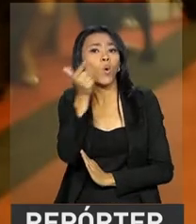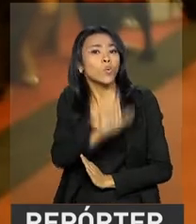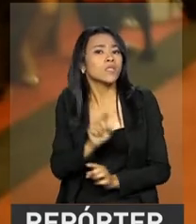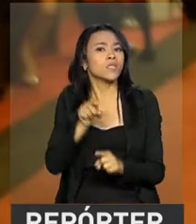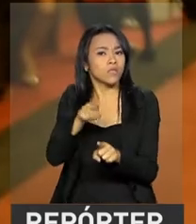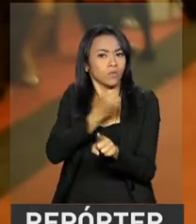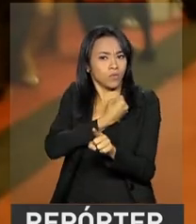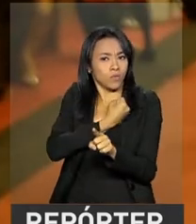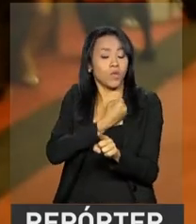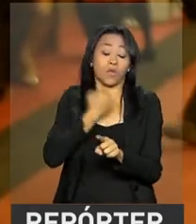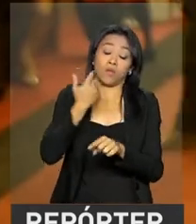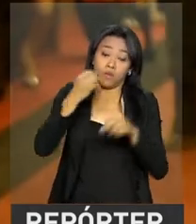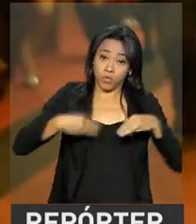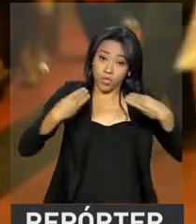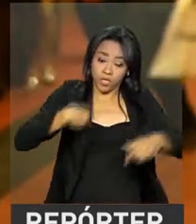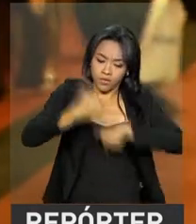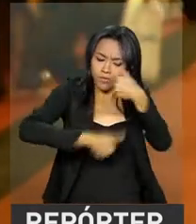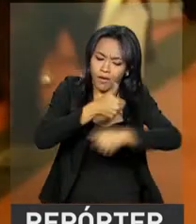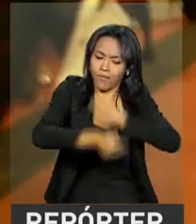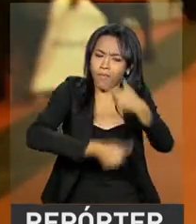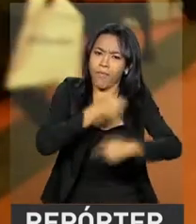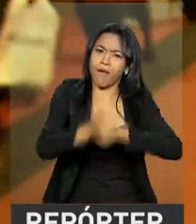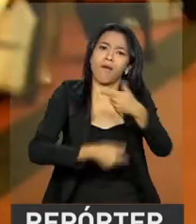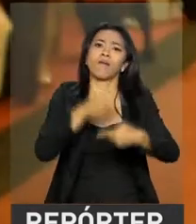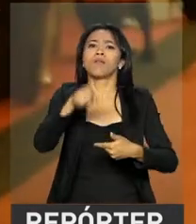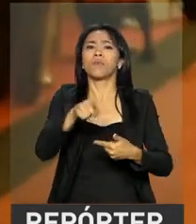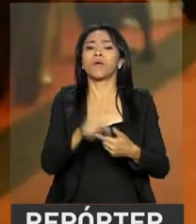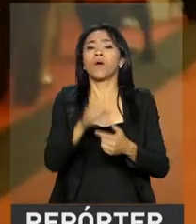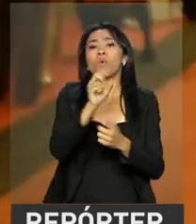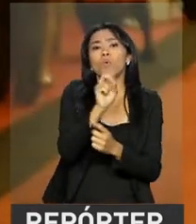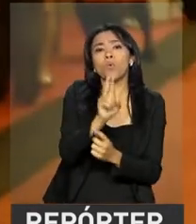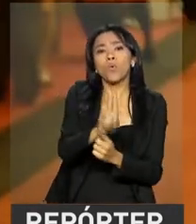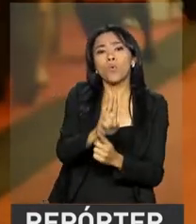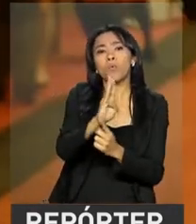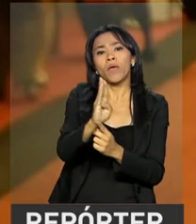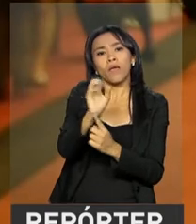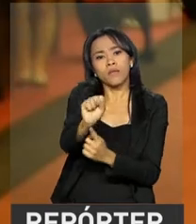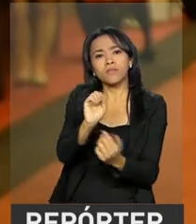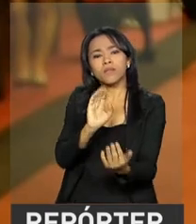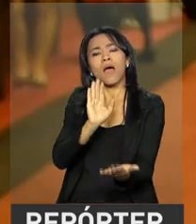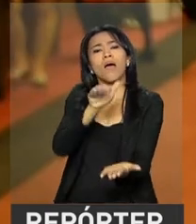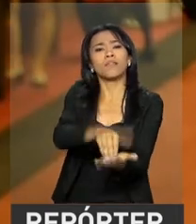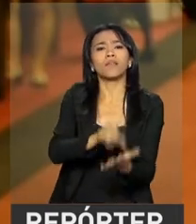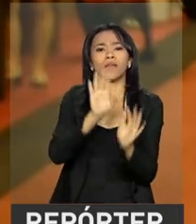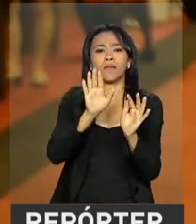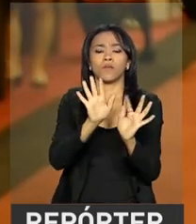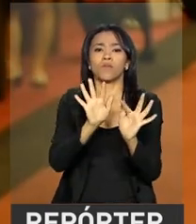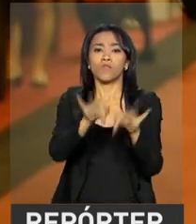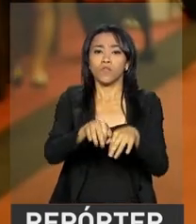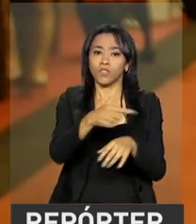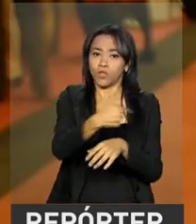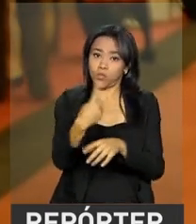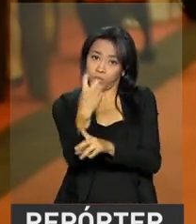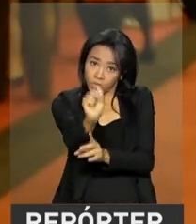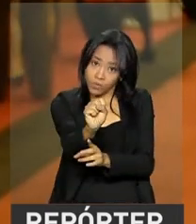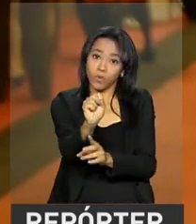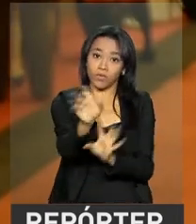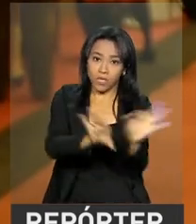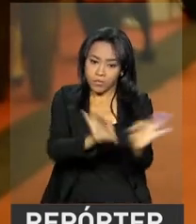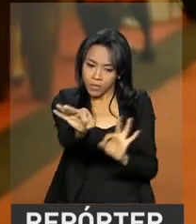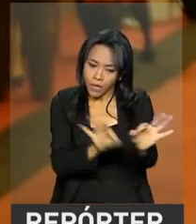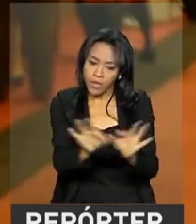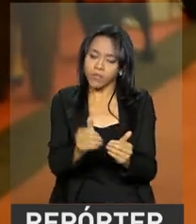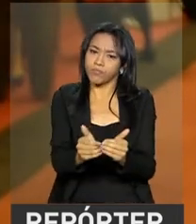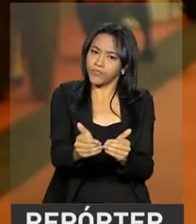trabalha para digitalizar as 27 mil ubs que faltam até o fim de 2016 8 uma medida que além de eficiência